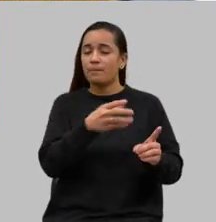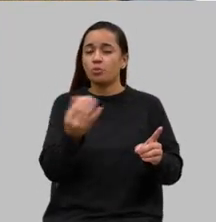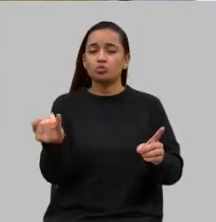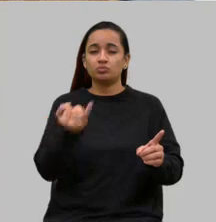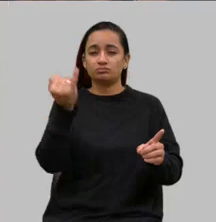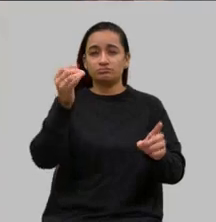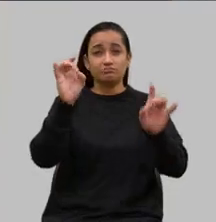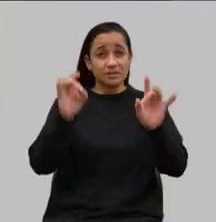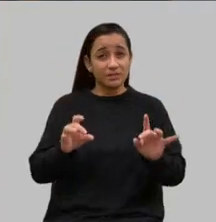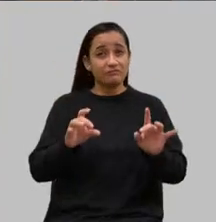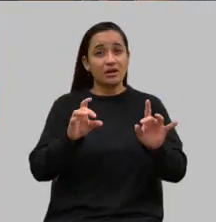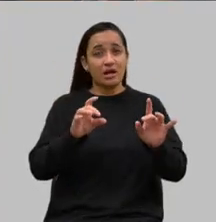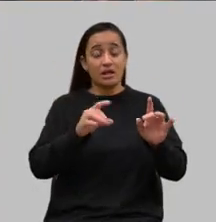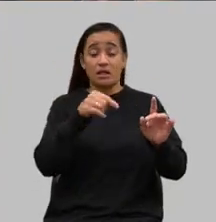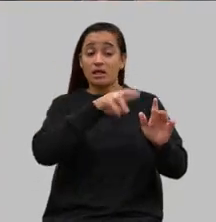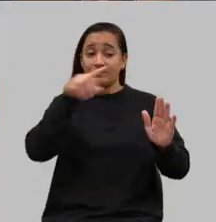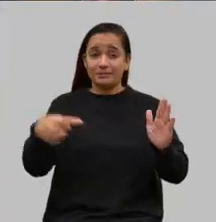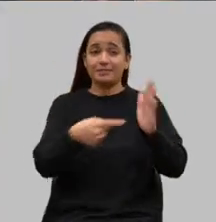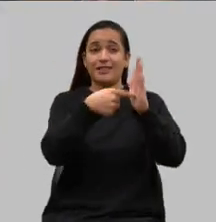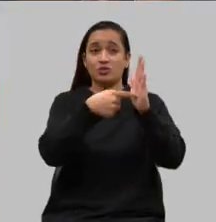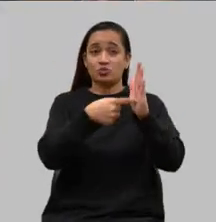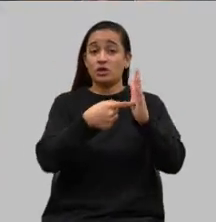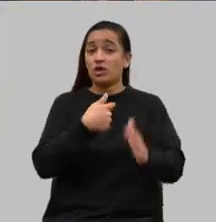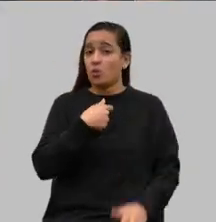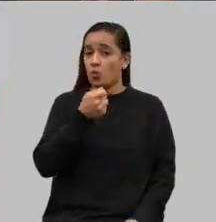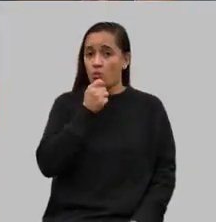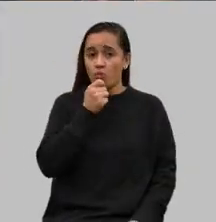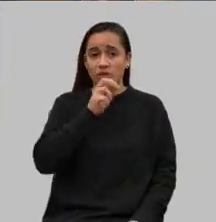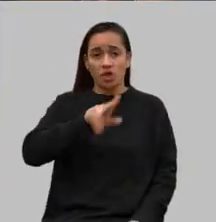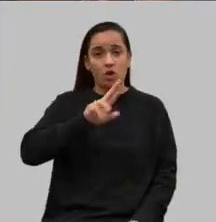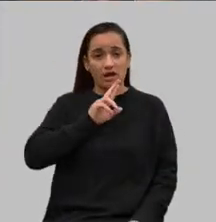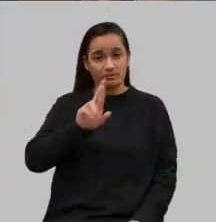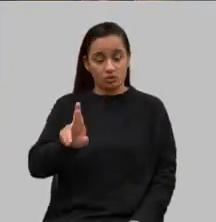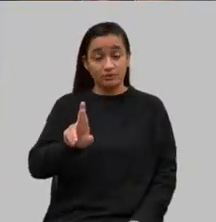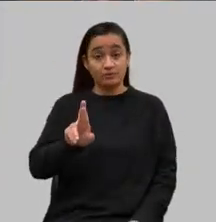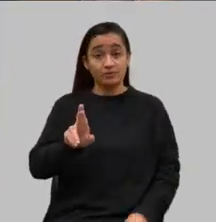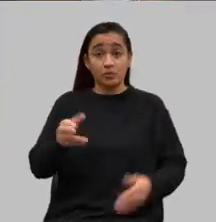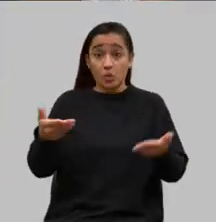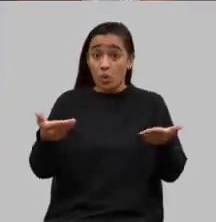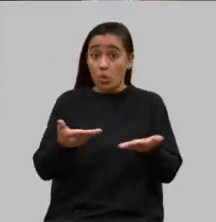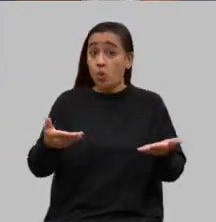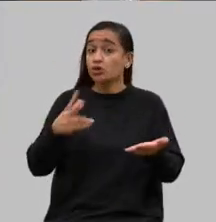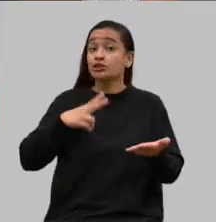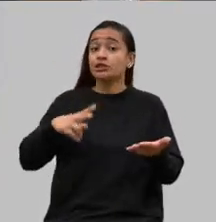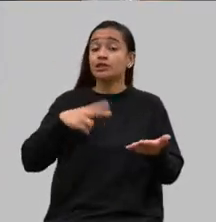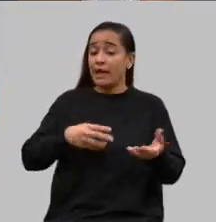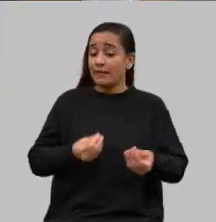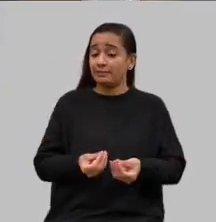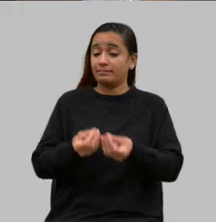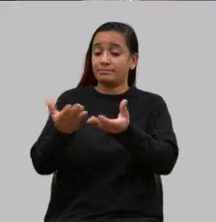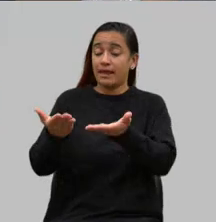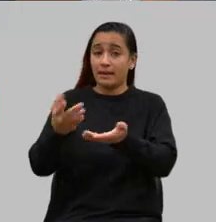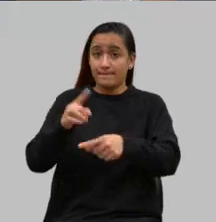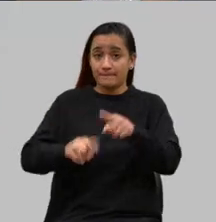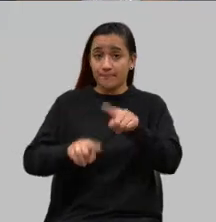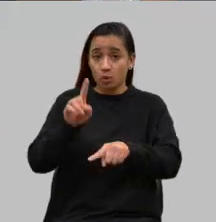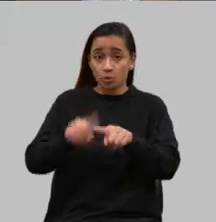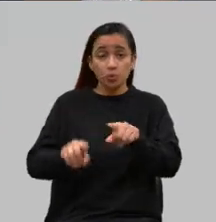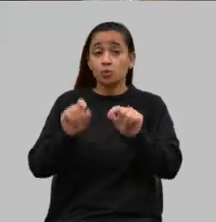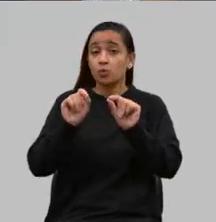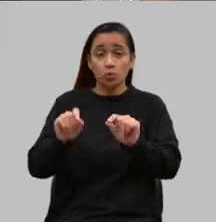respondida né Hoje quem está entregando produtos para CAD são os